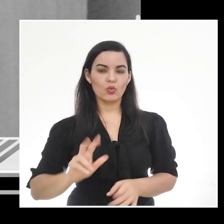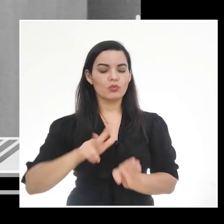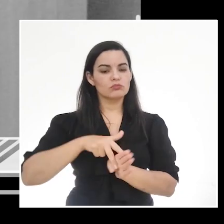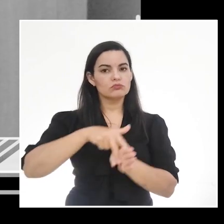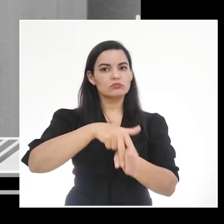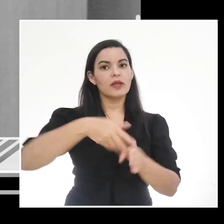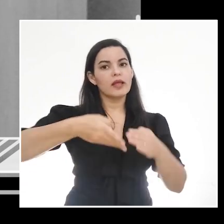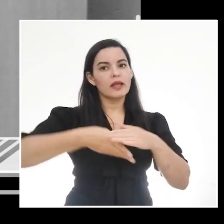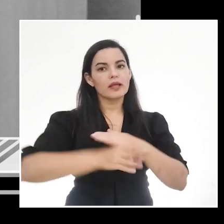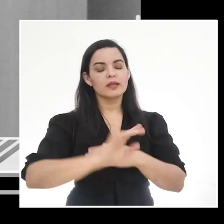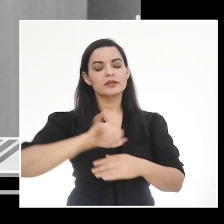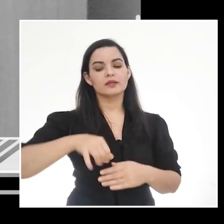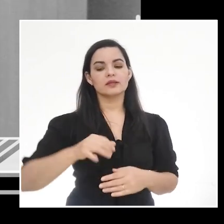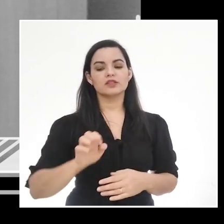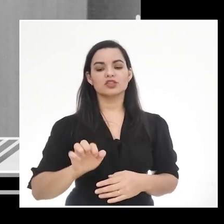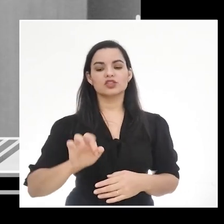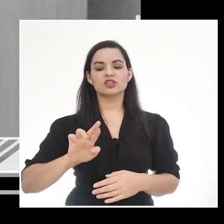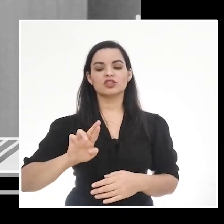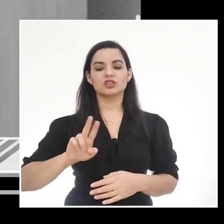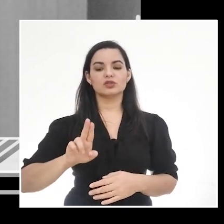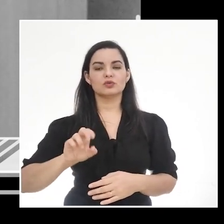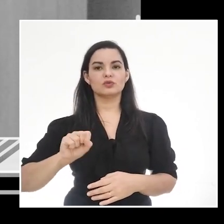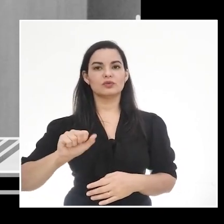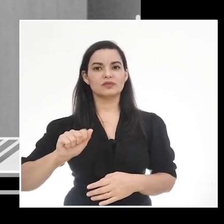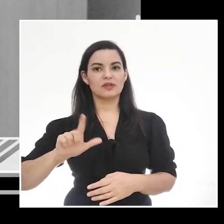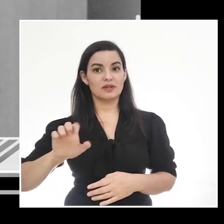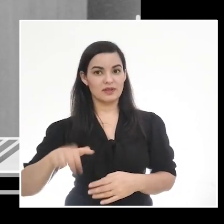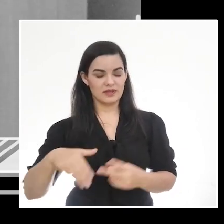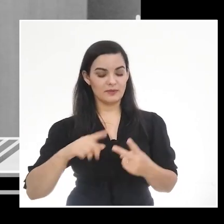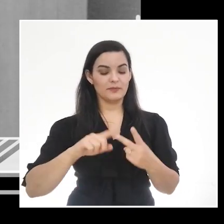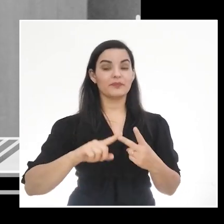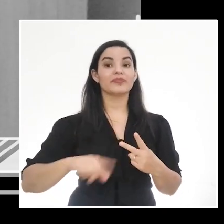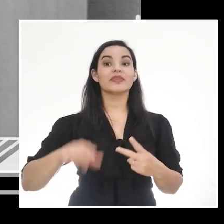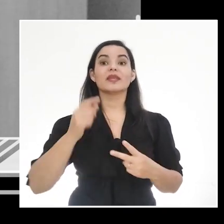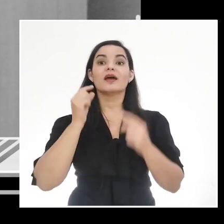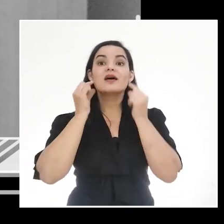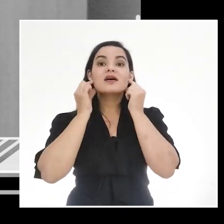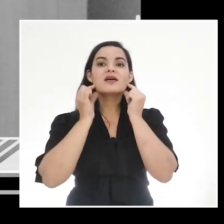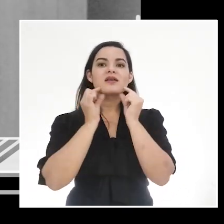Jerusalém, a queixada de jumento lá